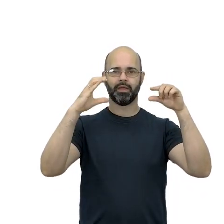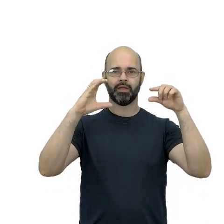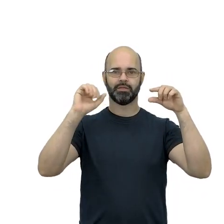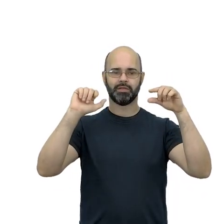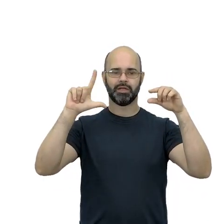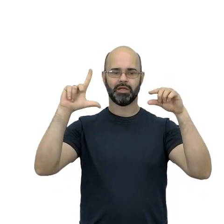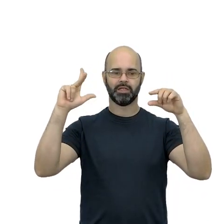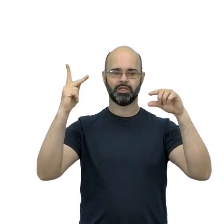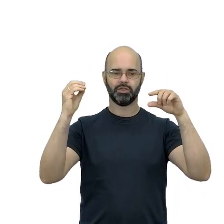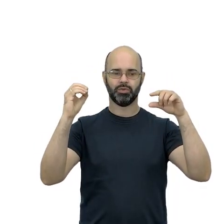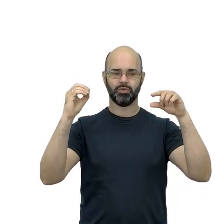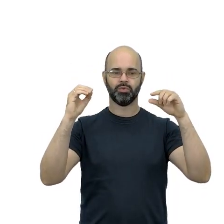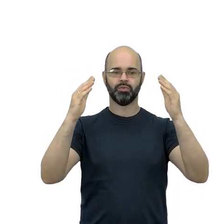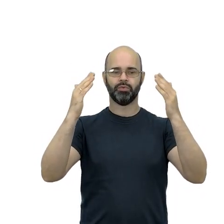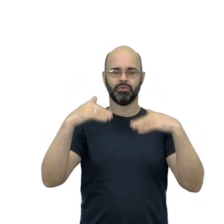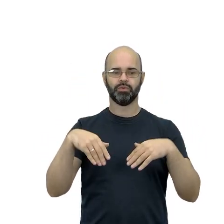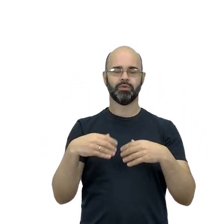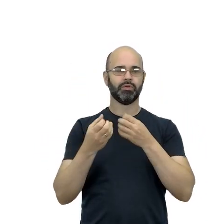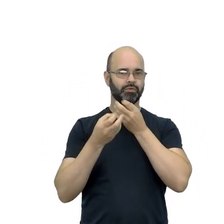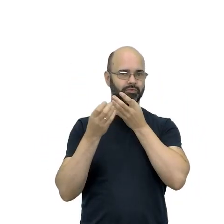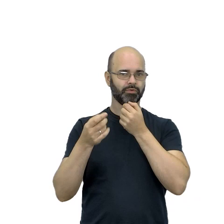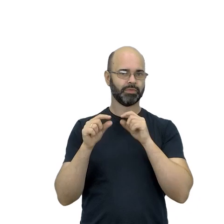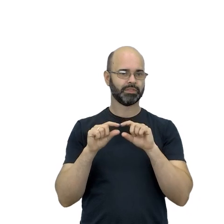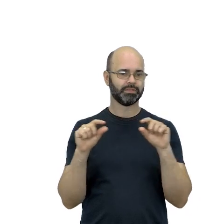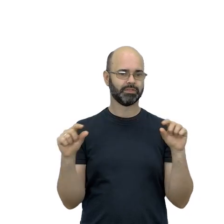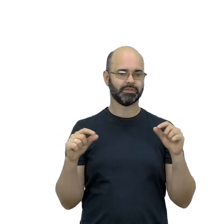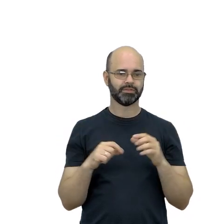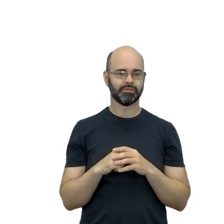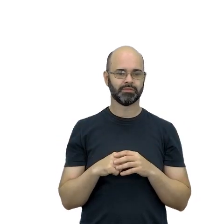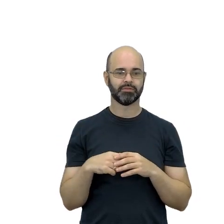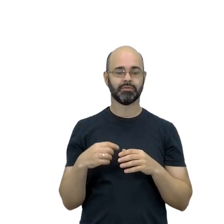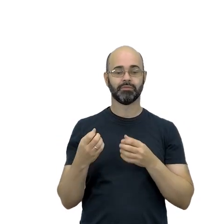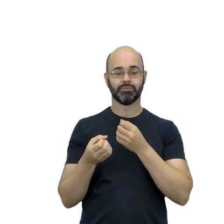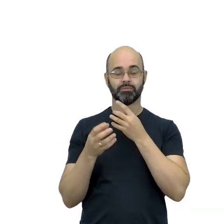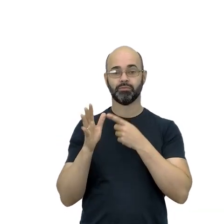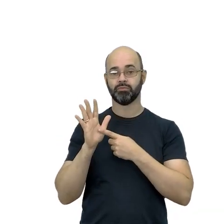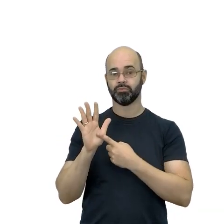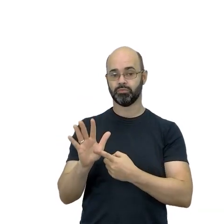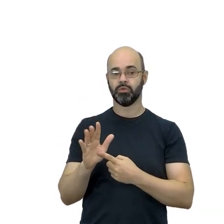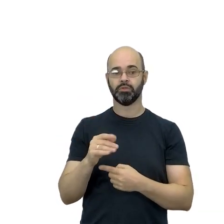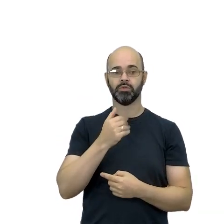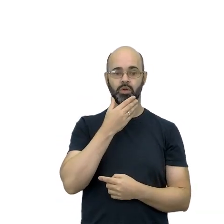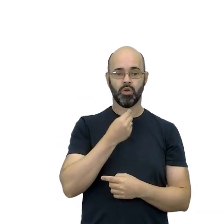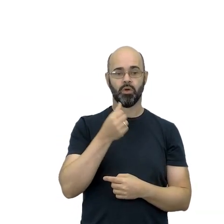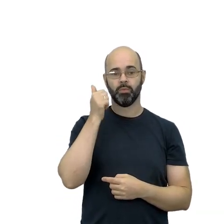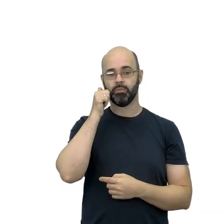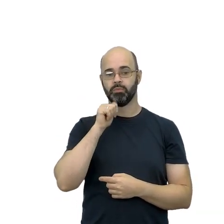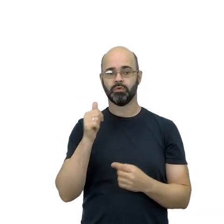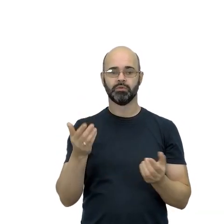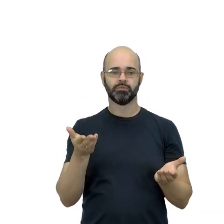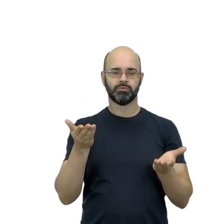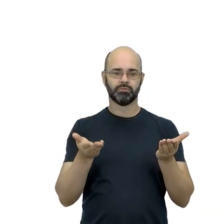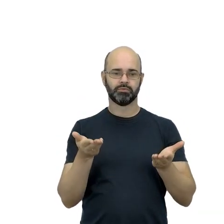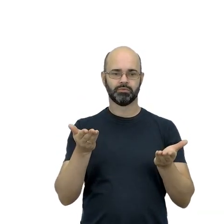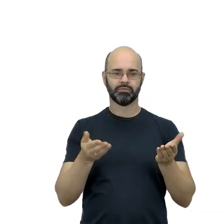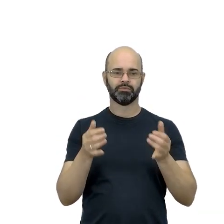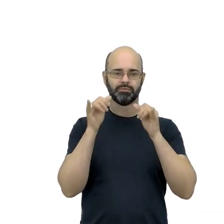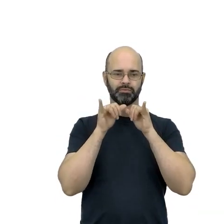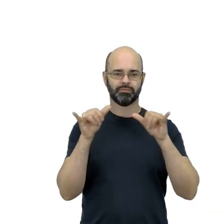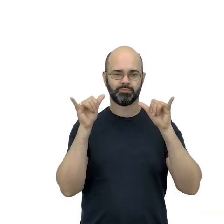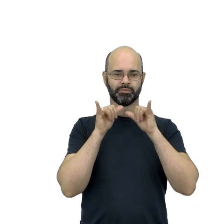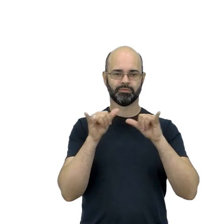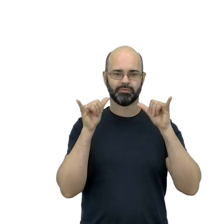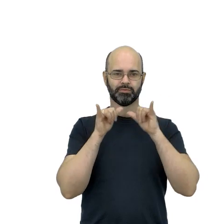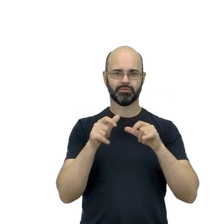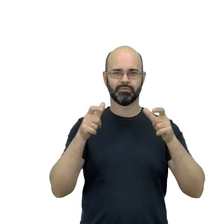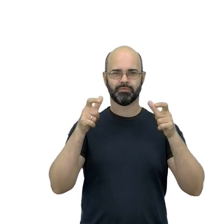de informações do dados, né? Dados mostram a proporção de mulheres e homens como fontes em notícias publicadas em